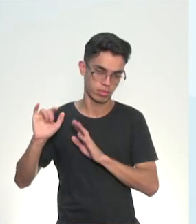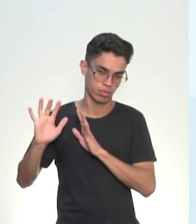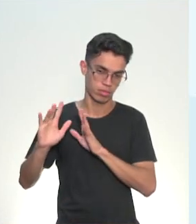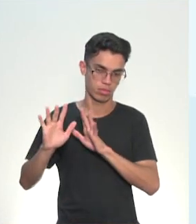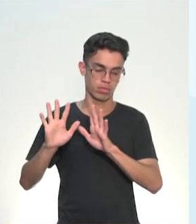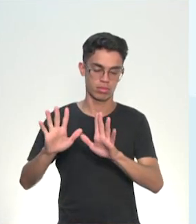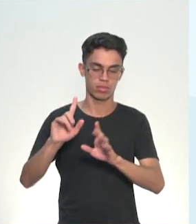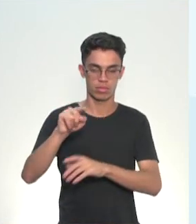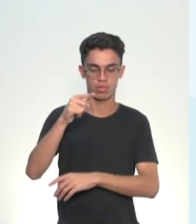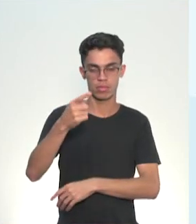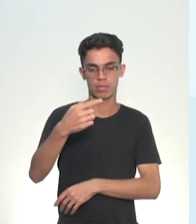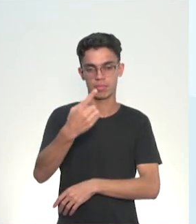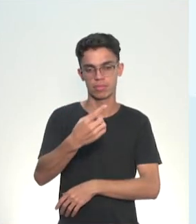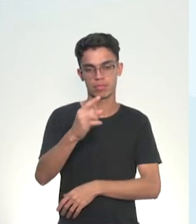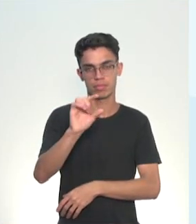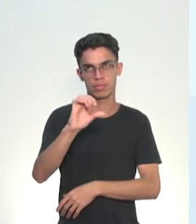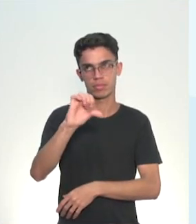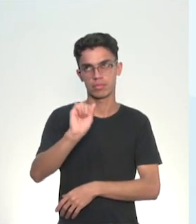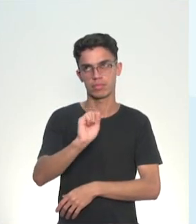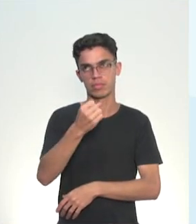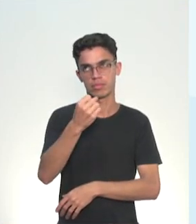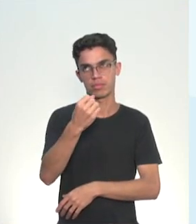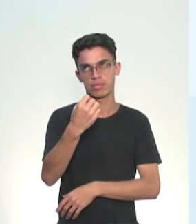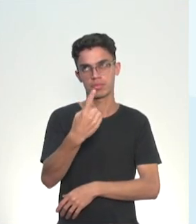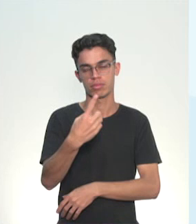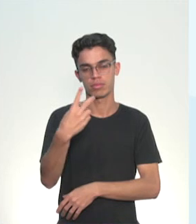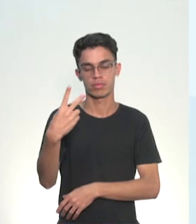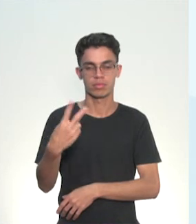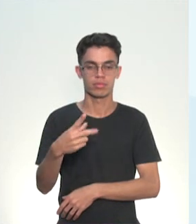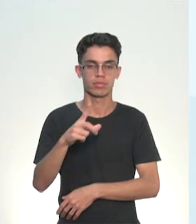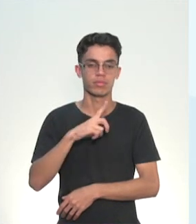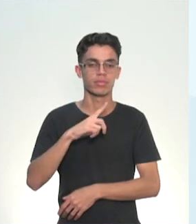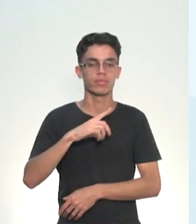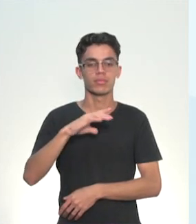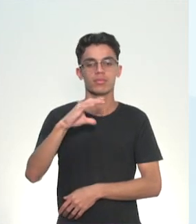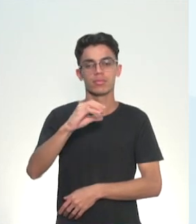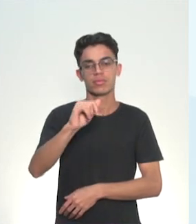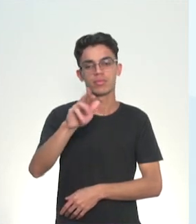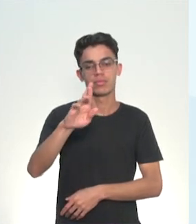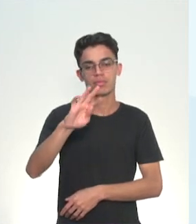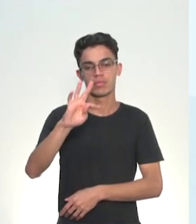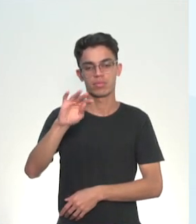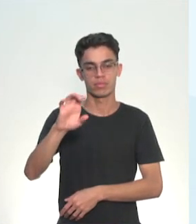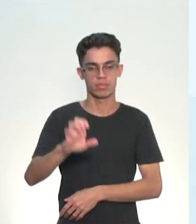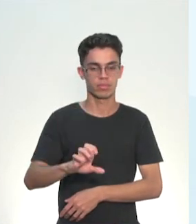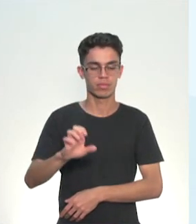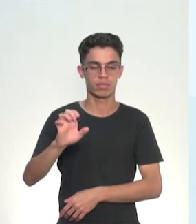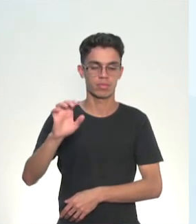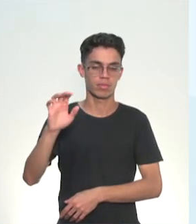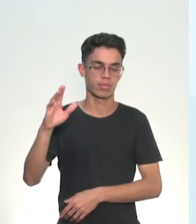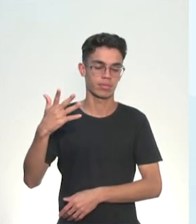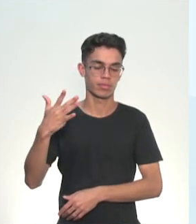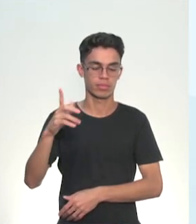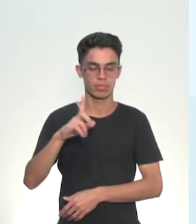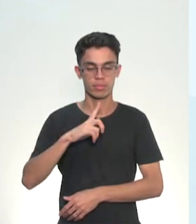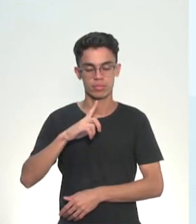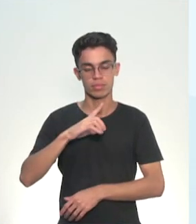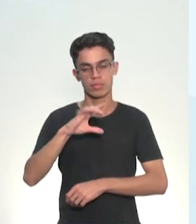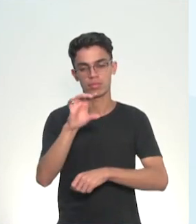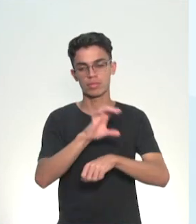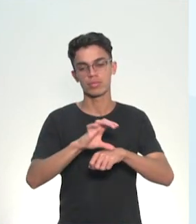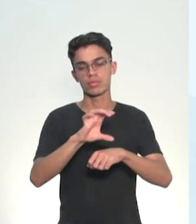aí, em 1812, tem a Constituição de Cádiz, né? Ou seja, a Espanha agora é uma monarquia constitucional e não